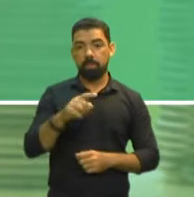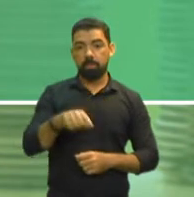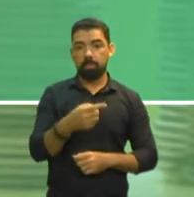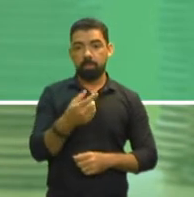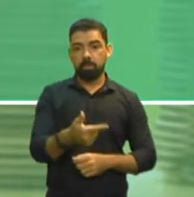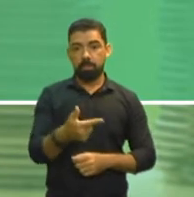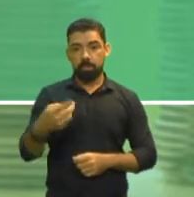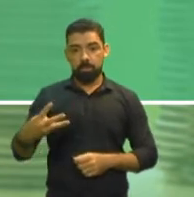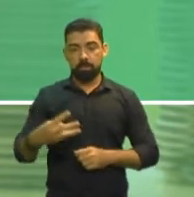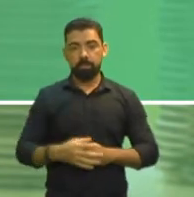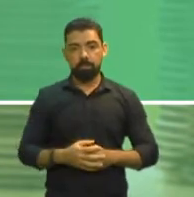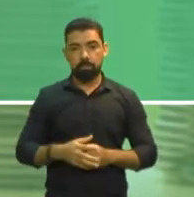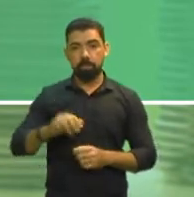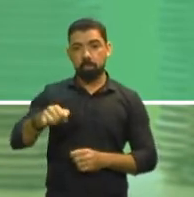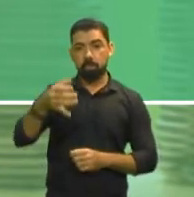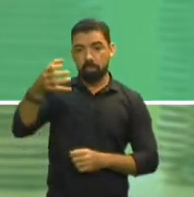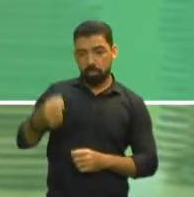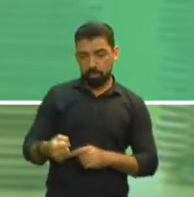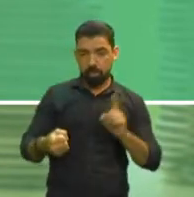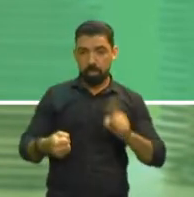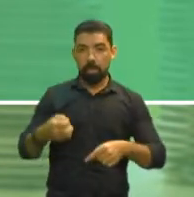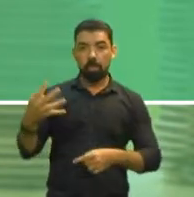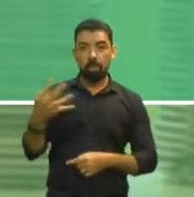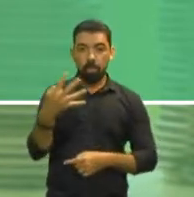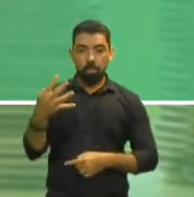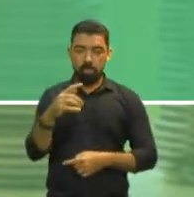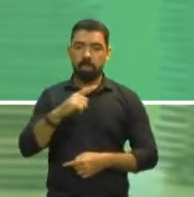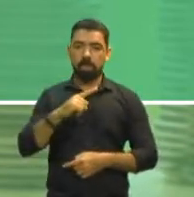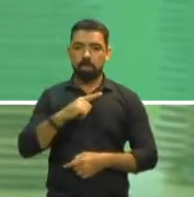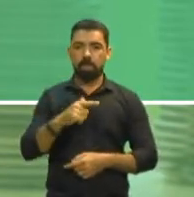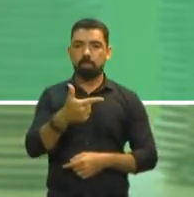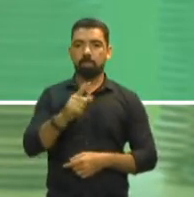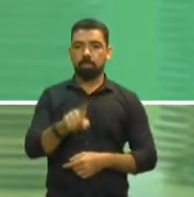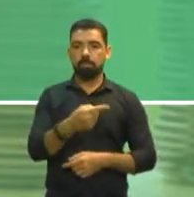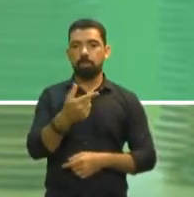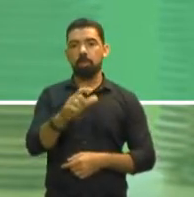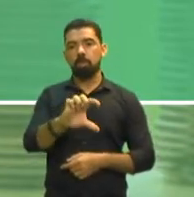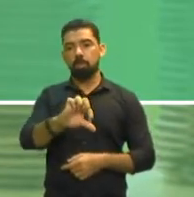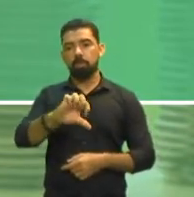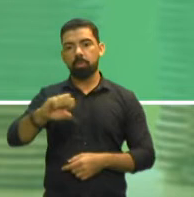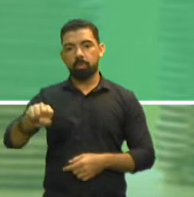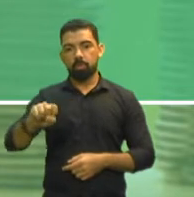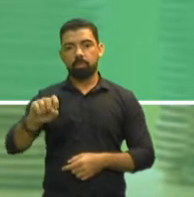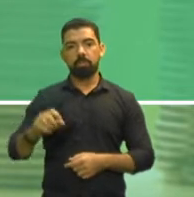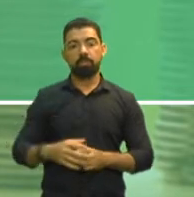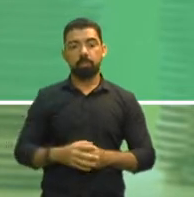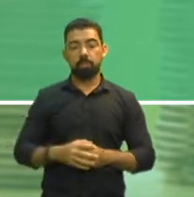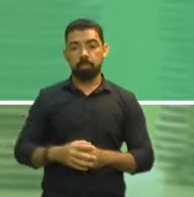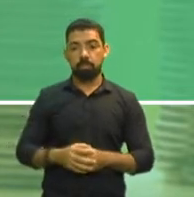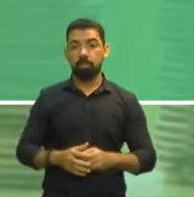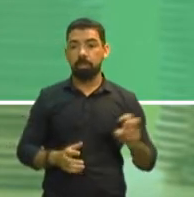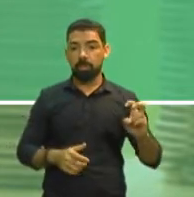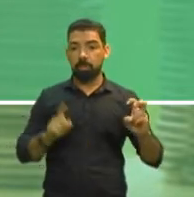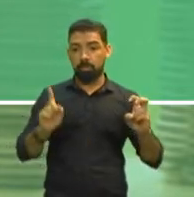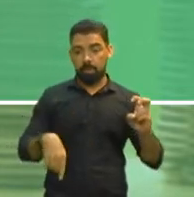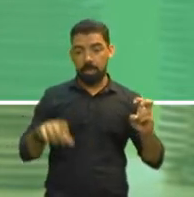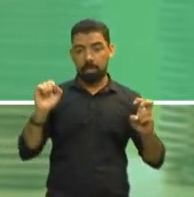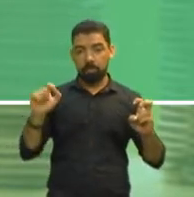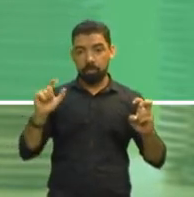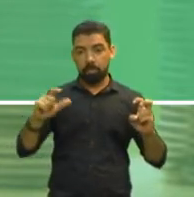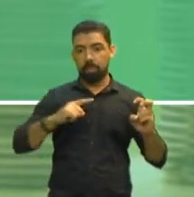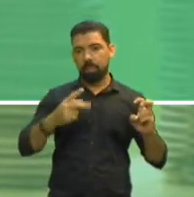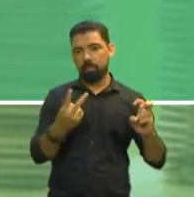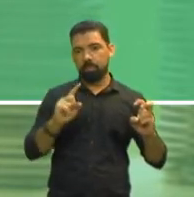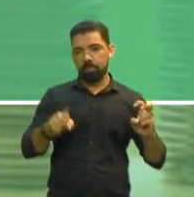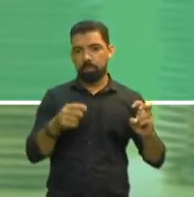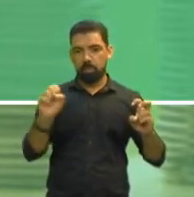4,23%. Juazeiro do Norte é o quarto, com 2,98%. O quinto é Sobral, com 2,8%.